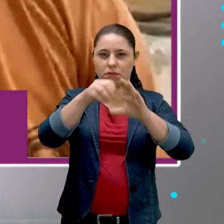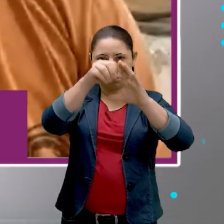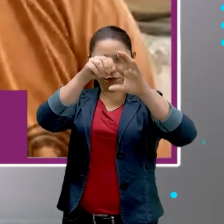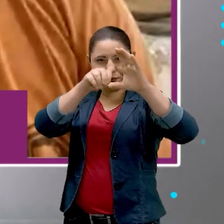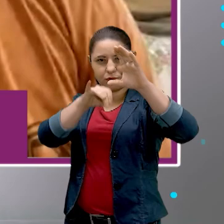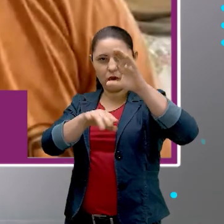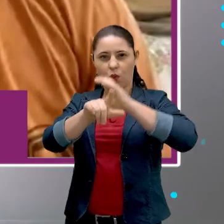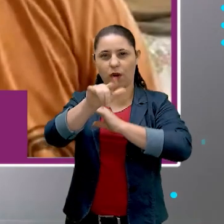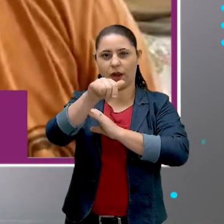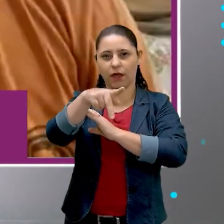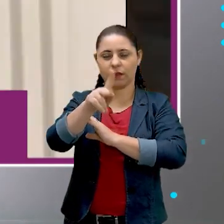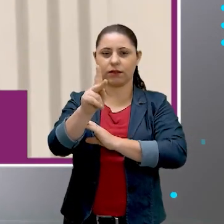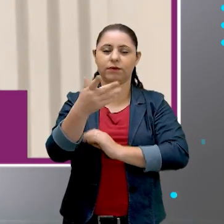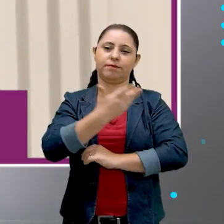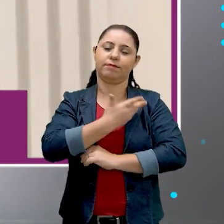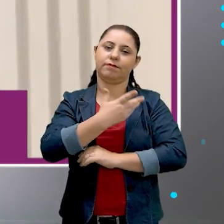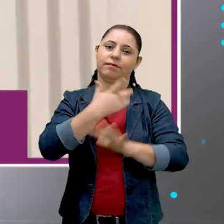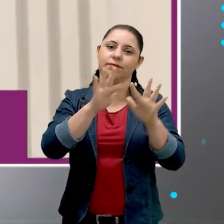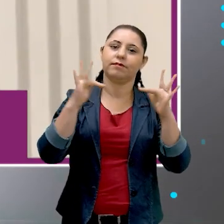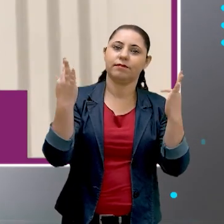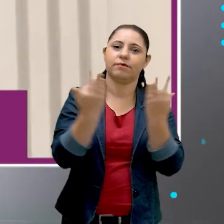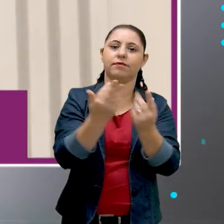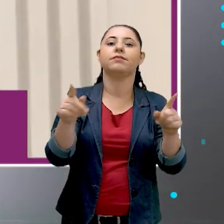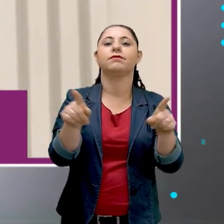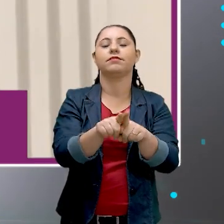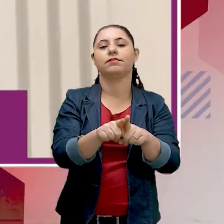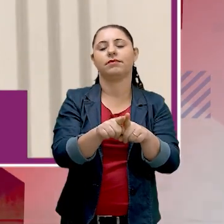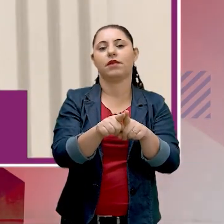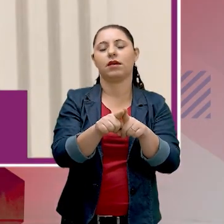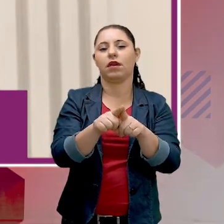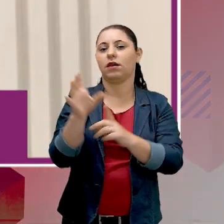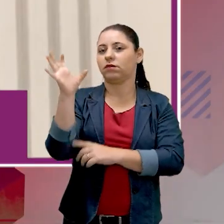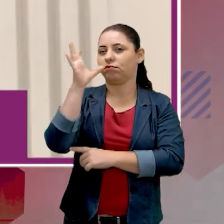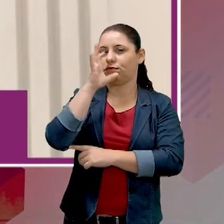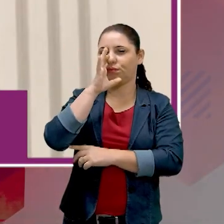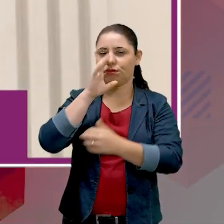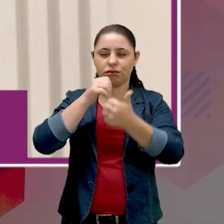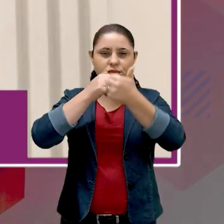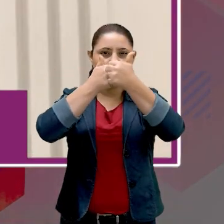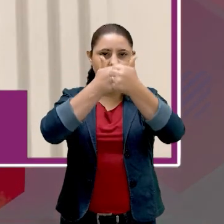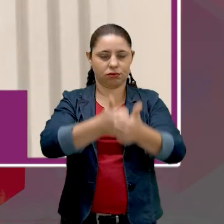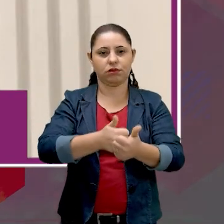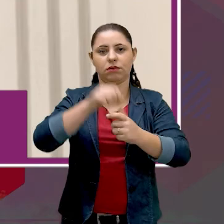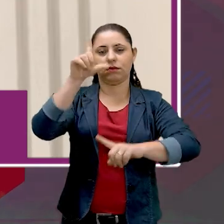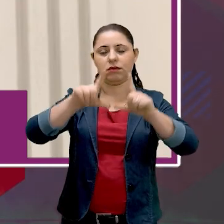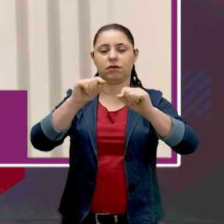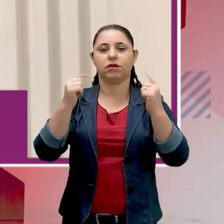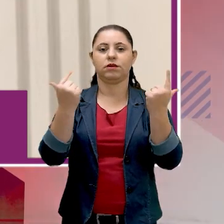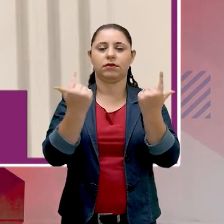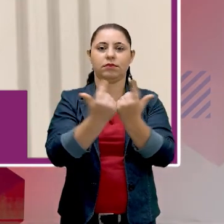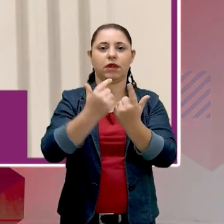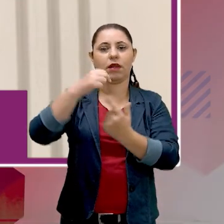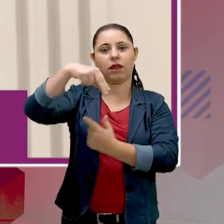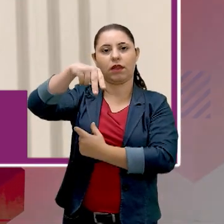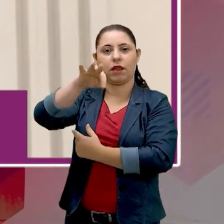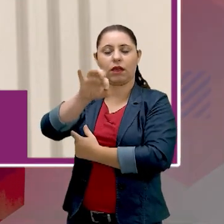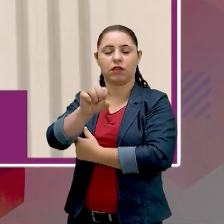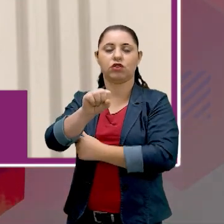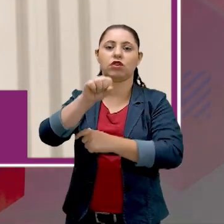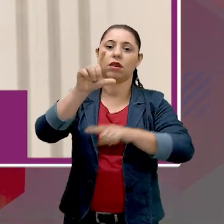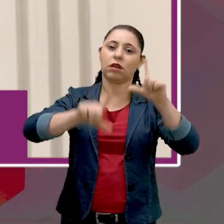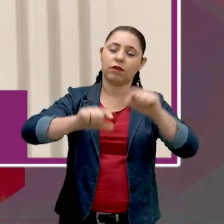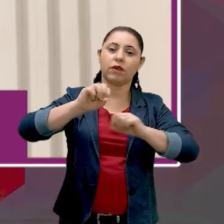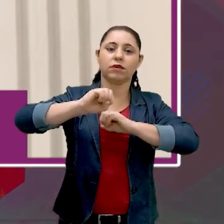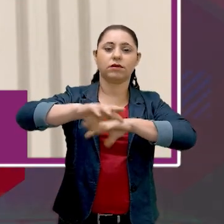deixe de compartilhar aí o nosso link com seus amigos e familiares, também de acompanhar a programação da TV Assembleia no canal 9 da NET,